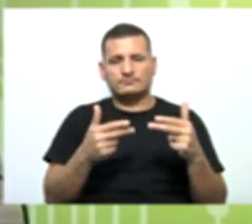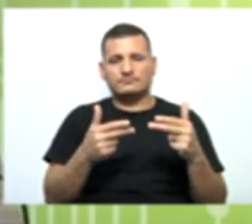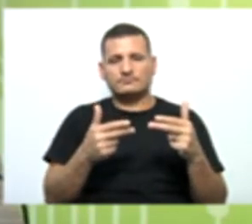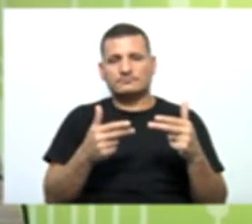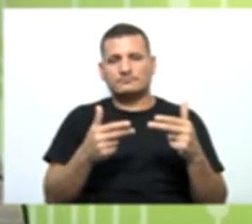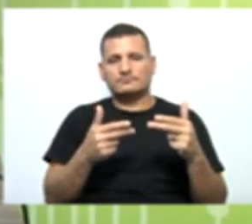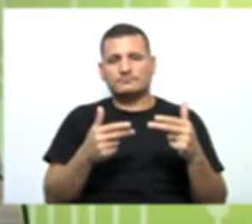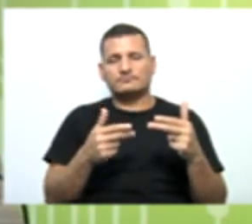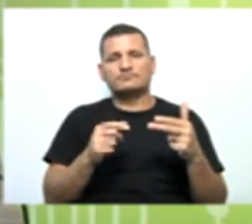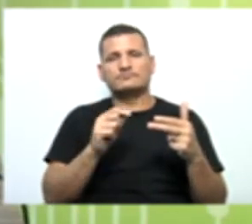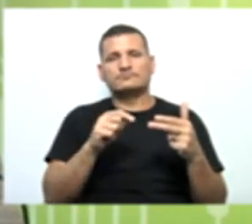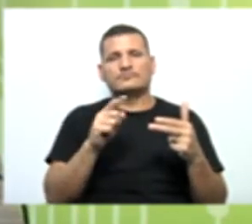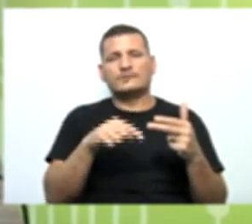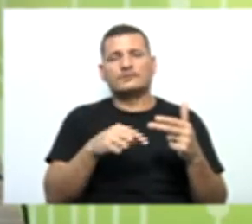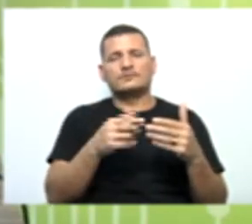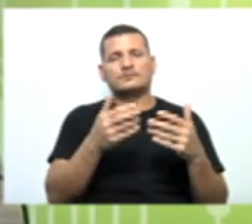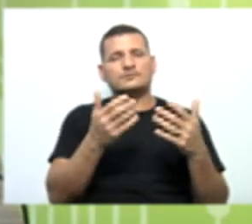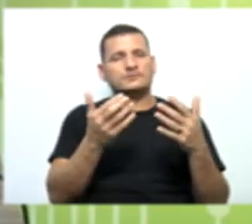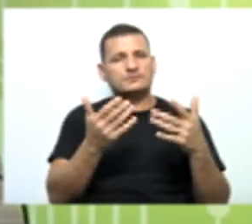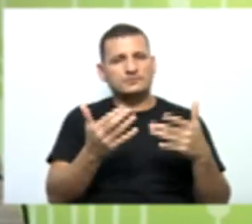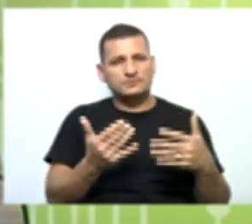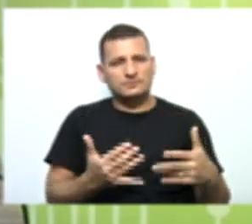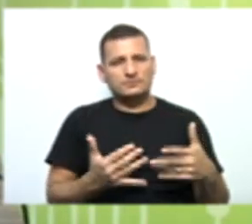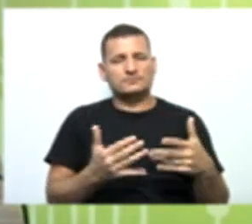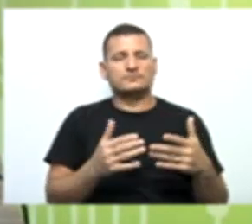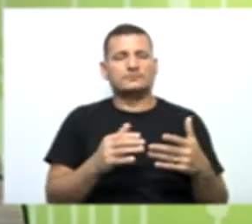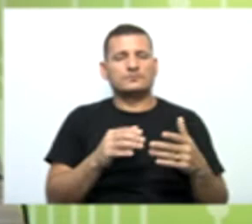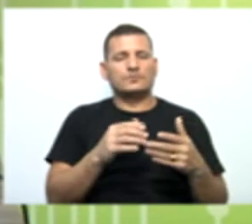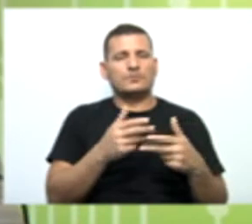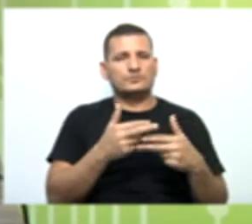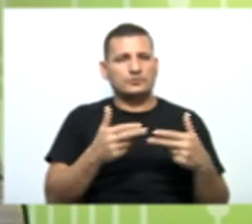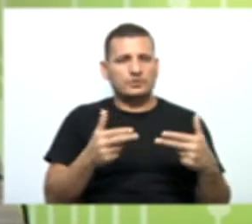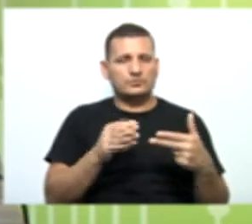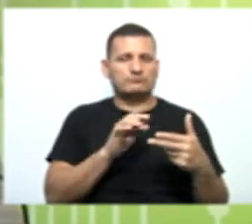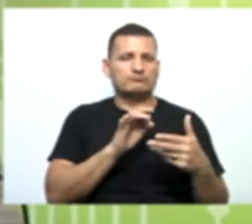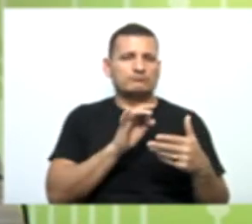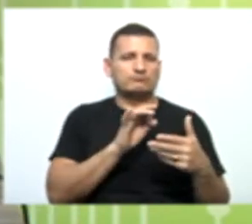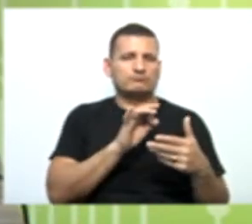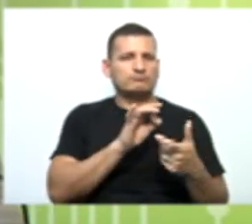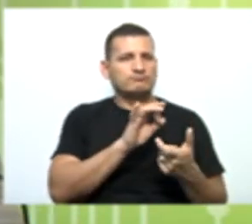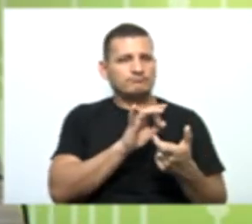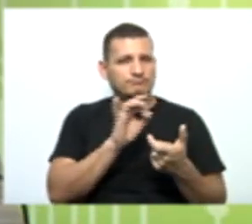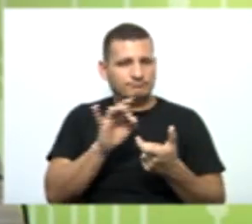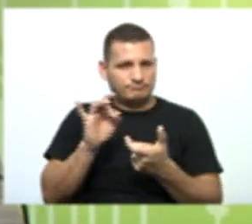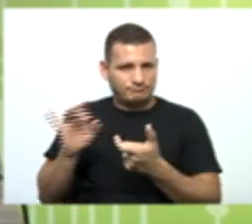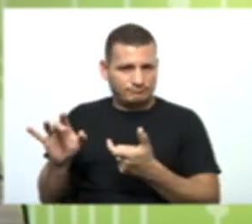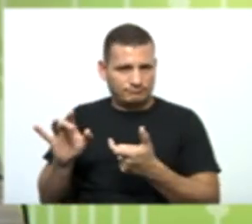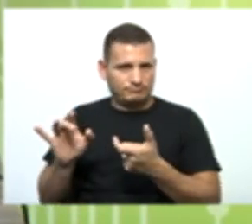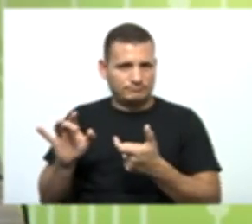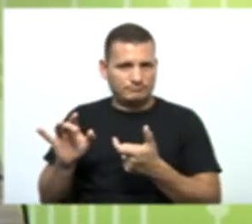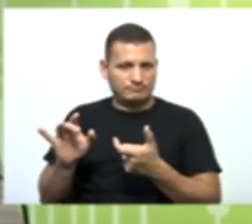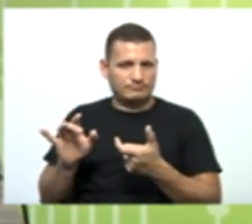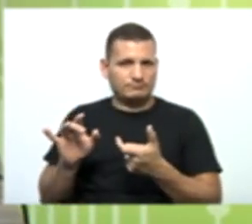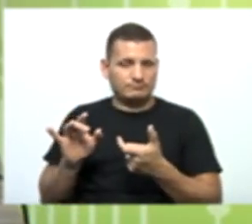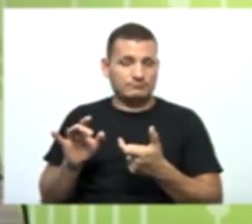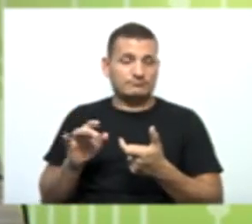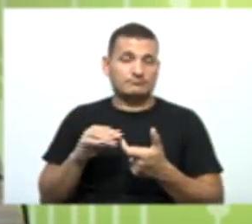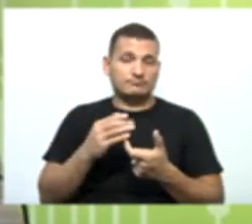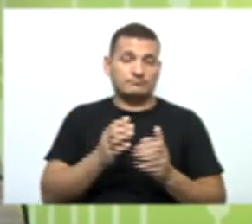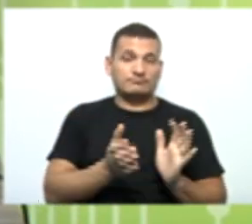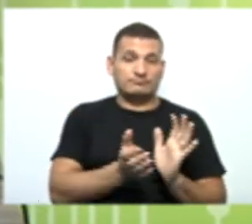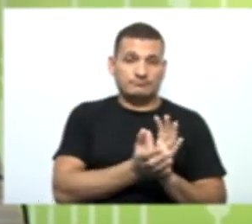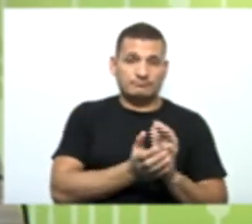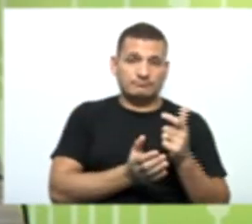descrição genérica para objetos individuais pertencentes a um determinado conjunto. E a partir de uma classe podem